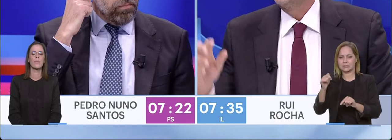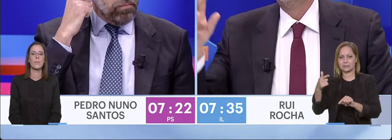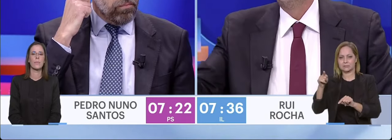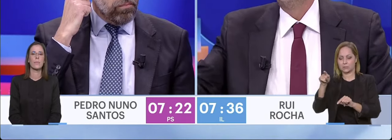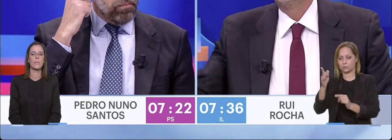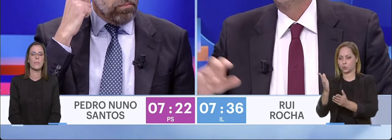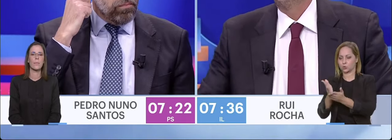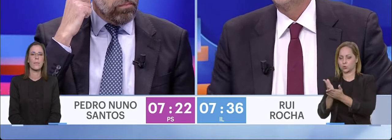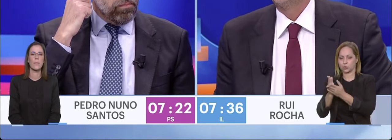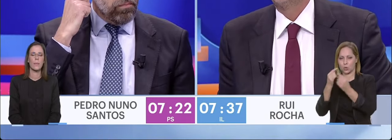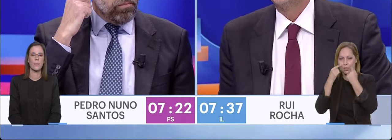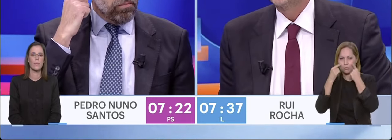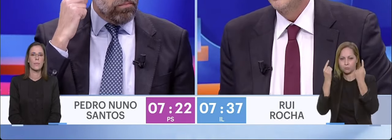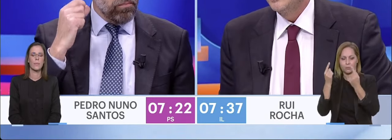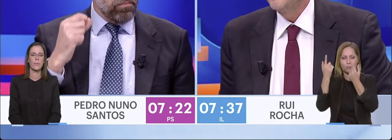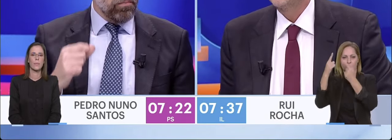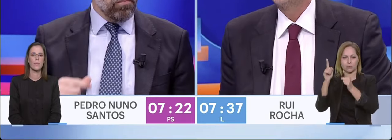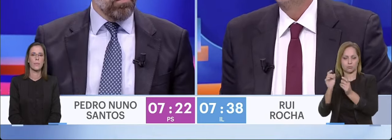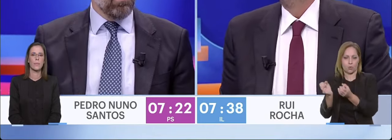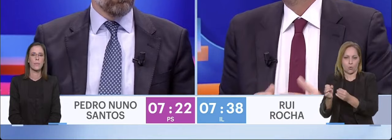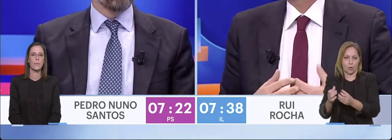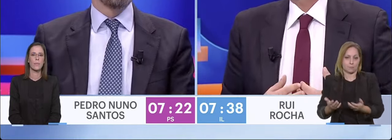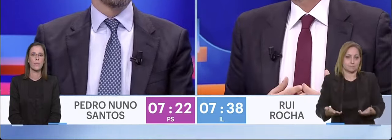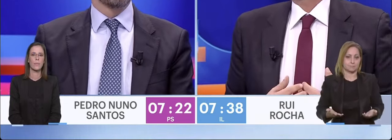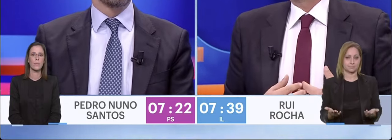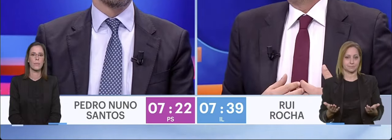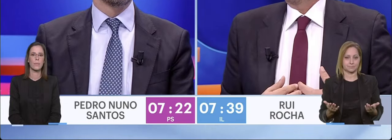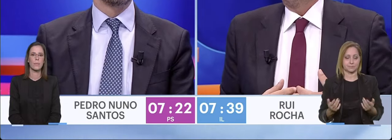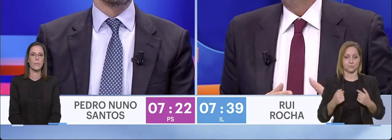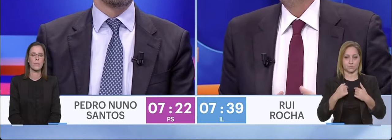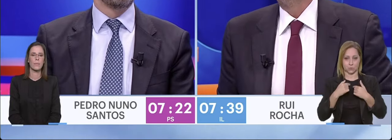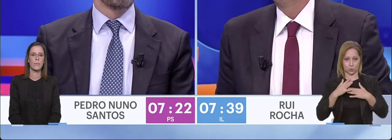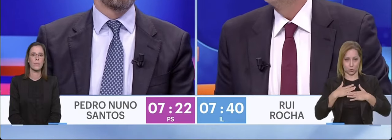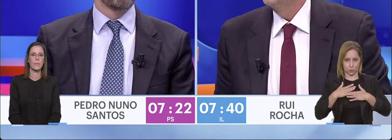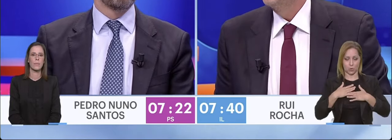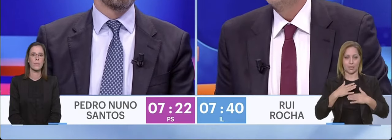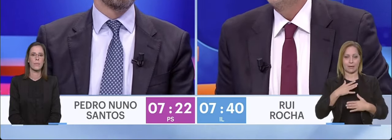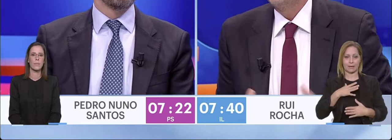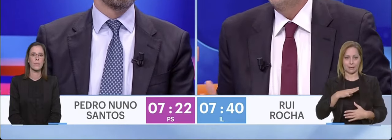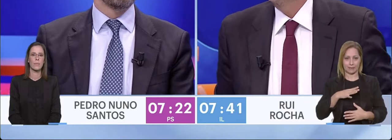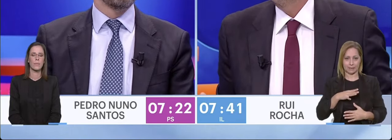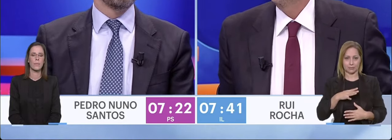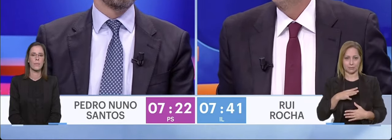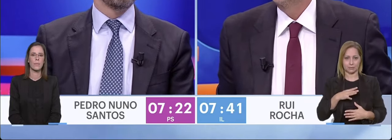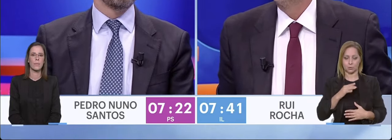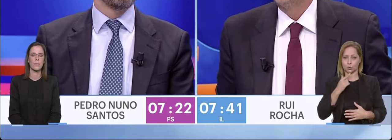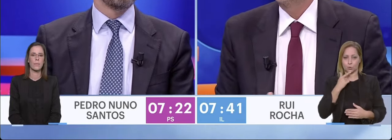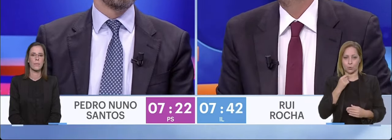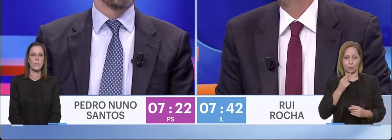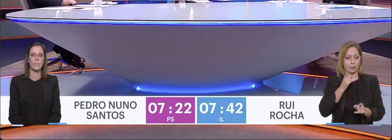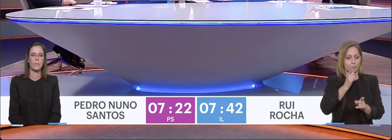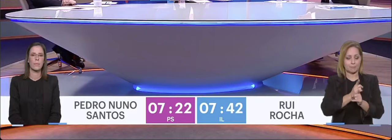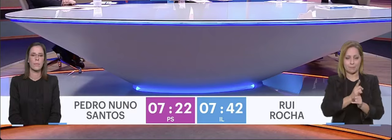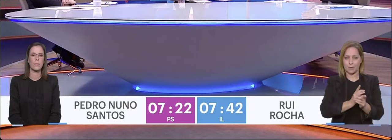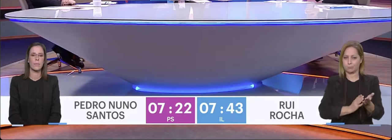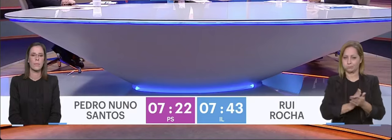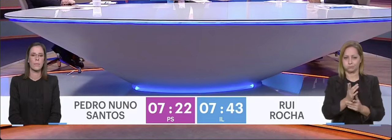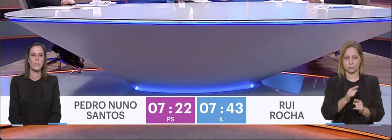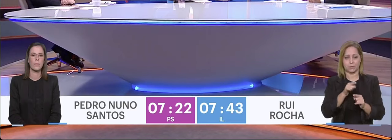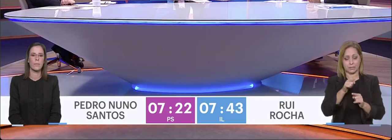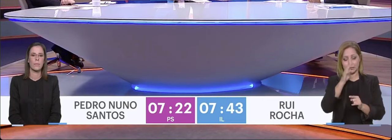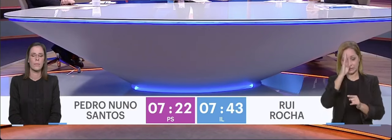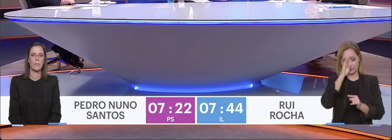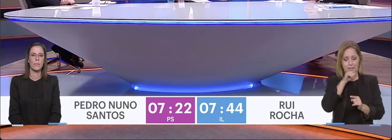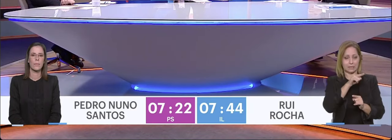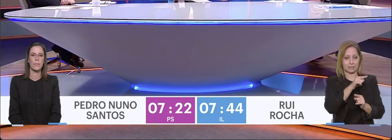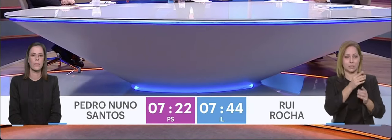a escola pública que não tem professores e portanto aquilo que nós queremos é mesmo não não pode ser mais do mesmo nós sabemos onde é que as soluções